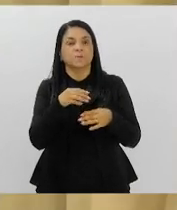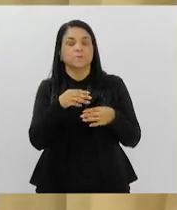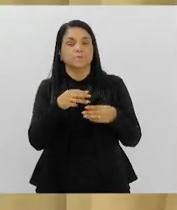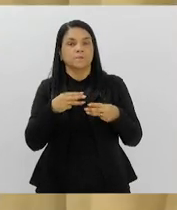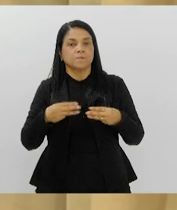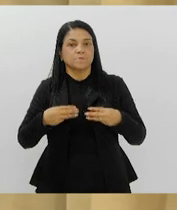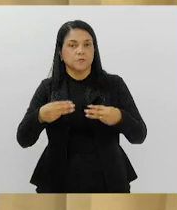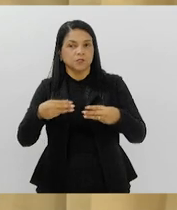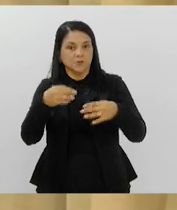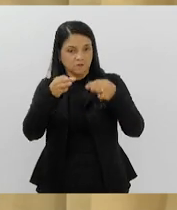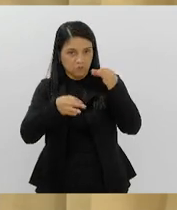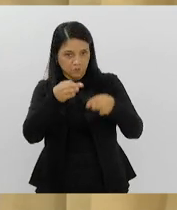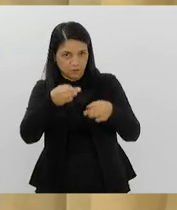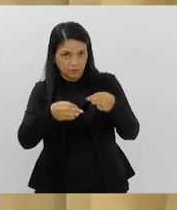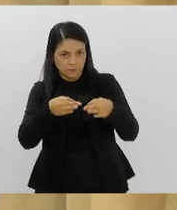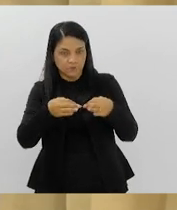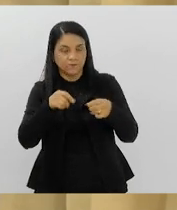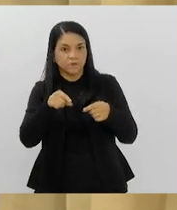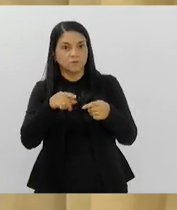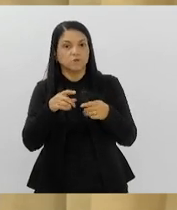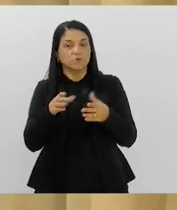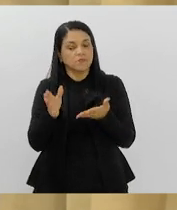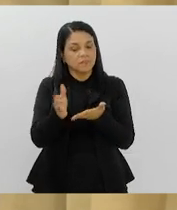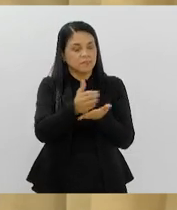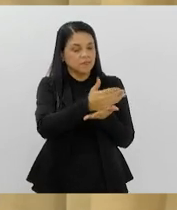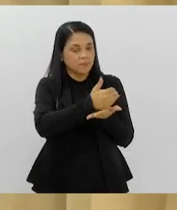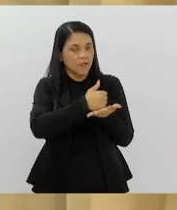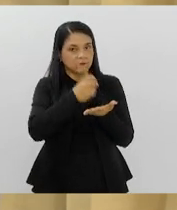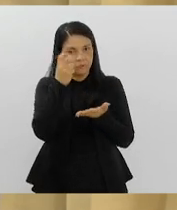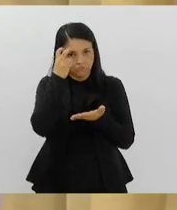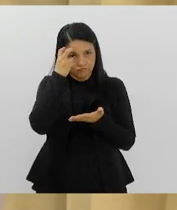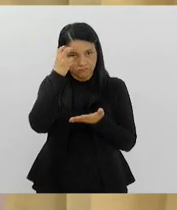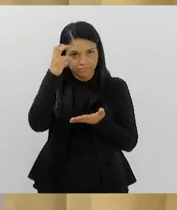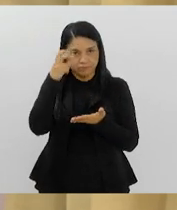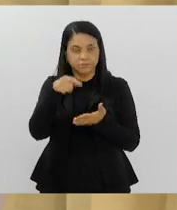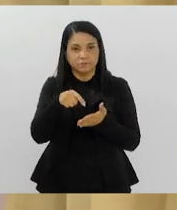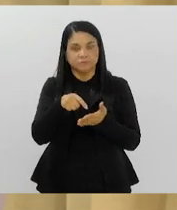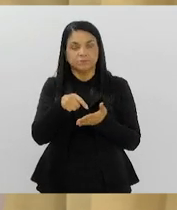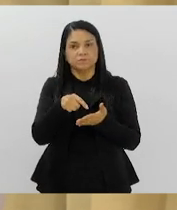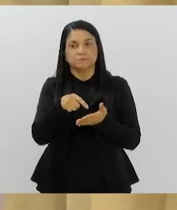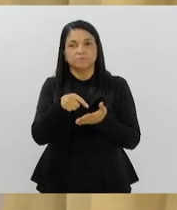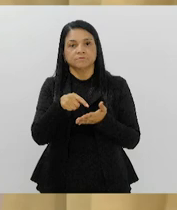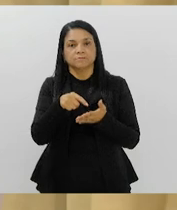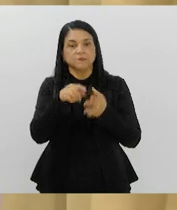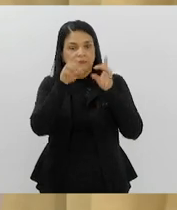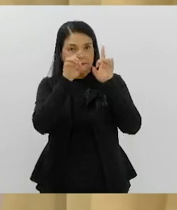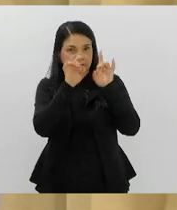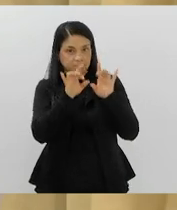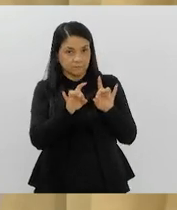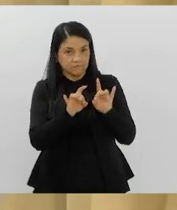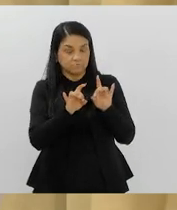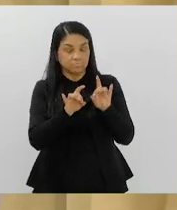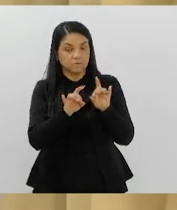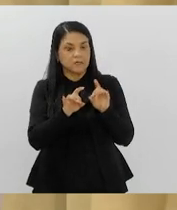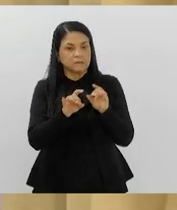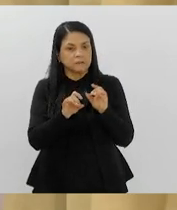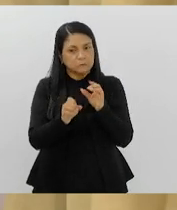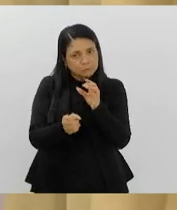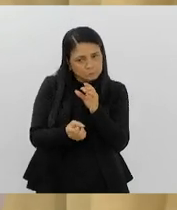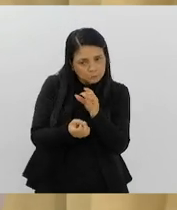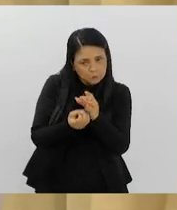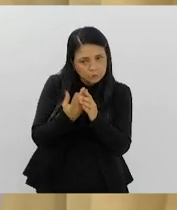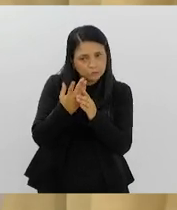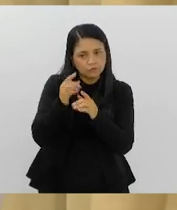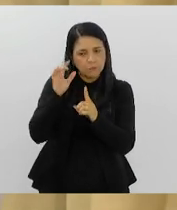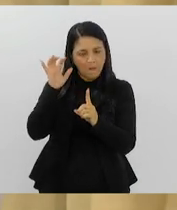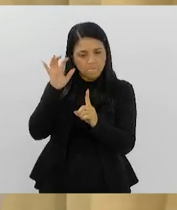de inteligência, de um respectivo dado que possa surgir uma ameaça à